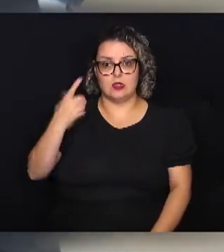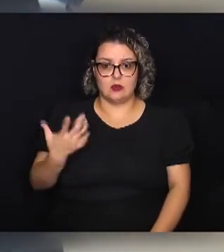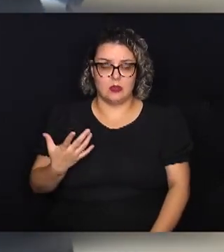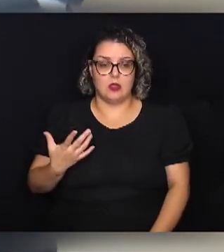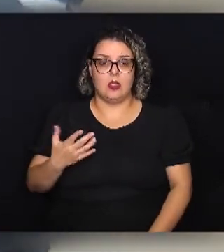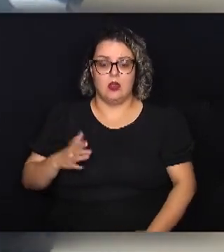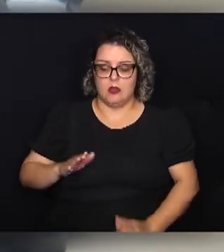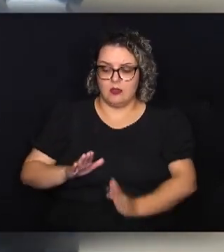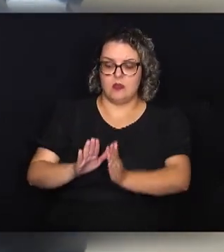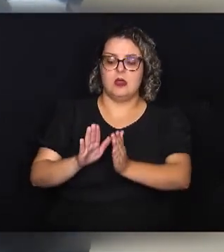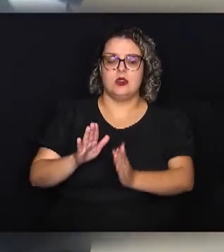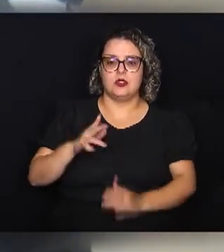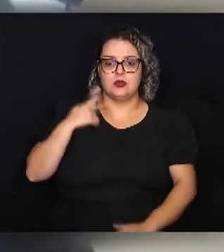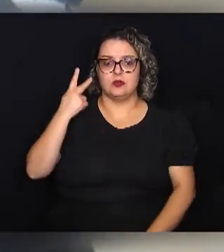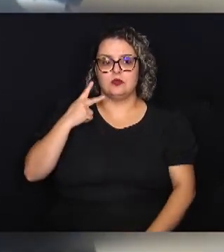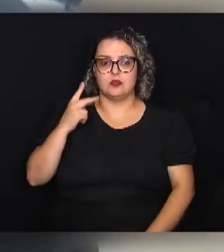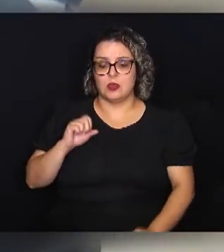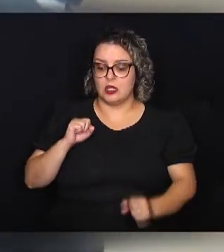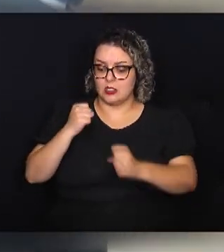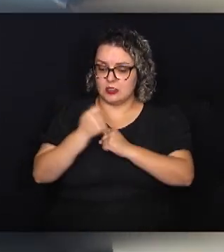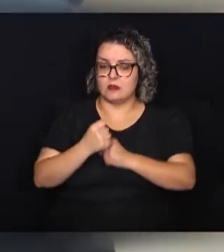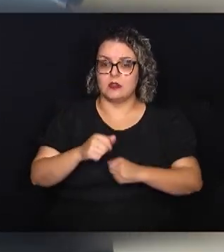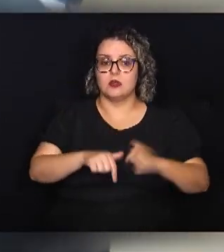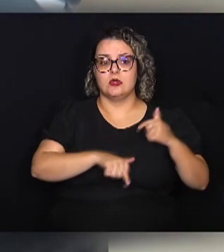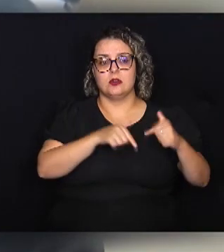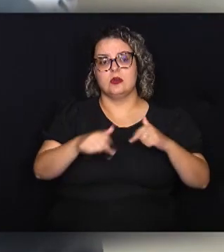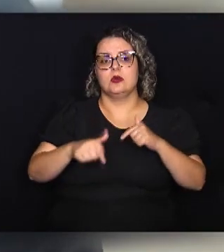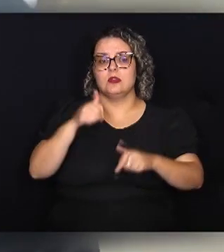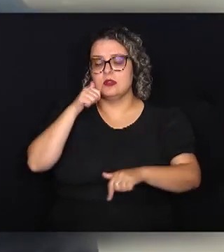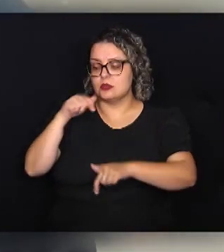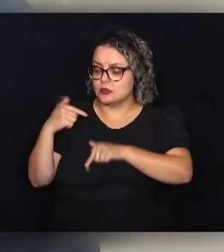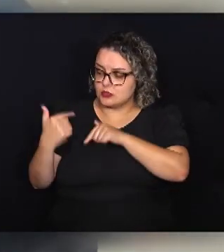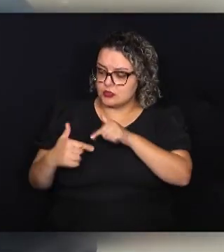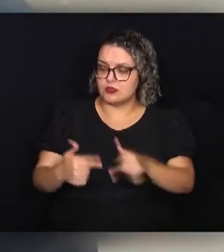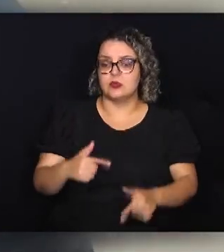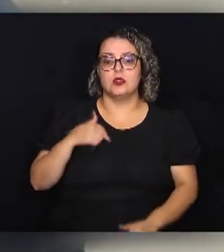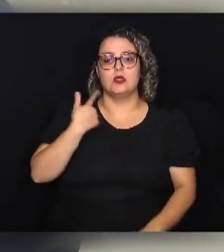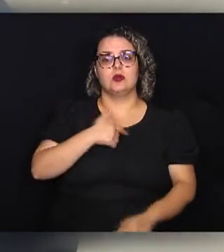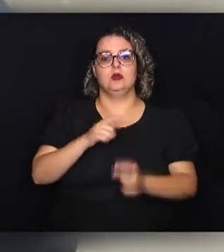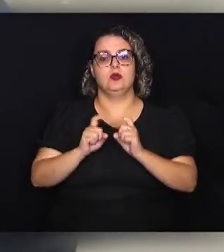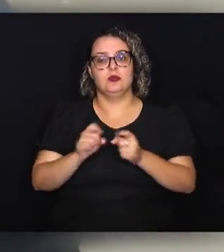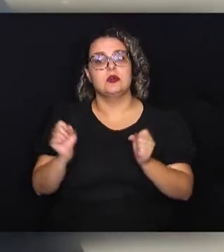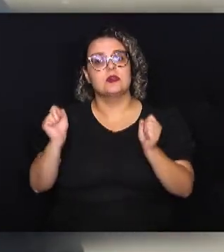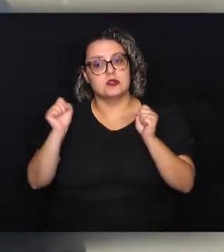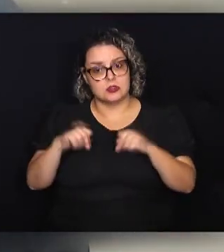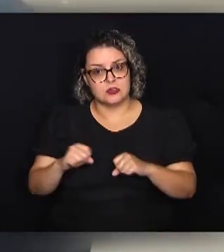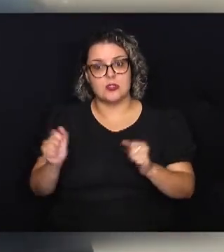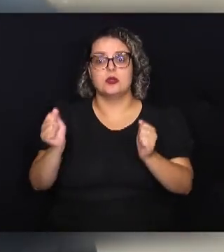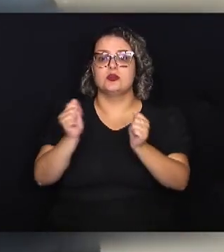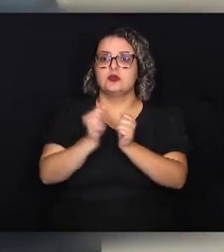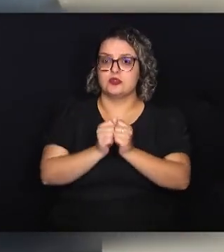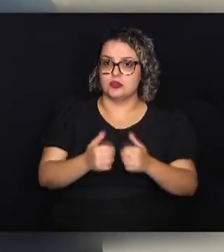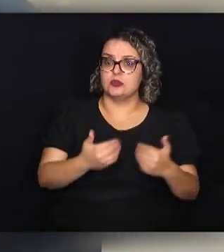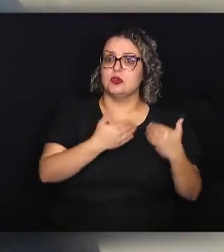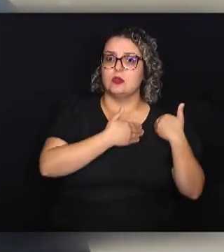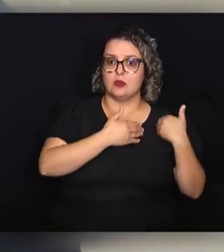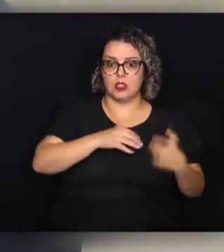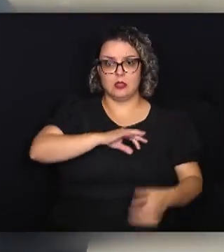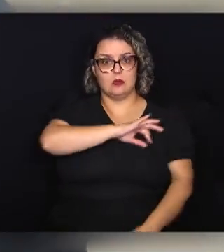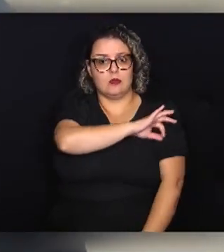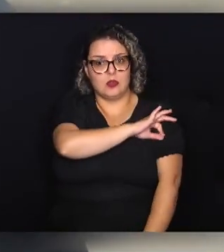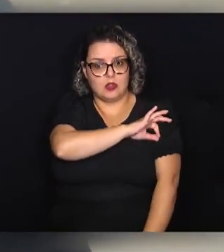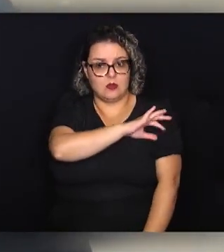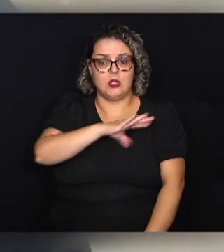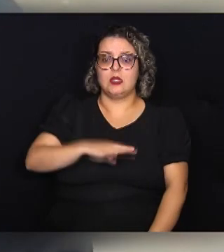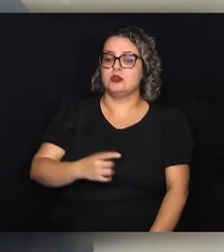a frente parlamentar para defender esses trabalhadores, e nós vamos nos reunir sim junto com os responsáveis pela Prefeitura de Campinas